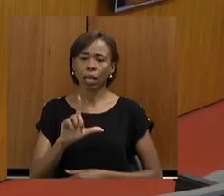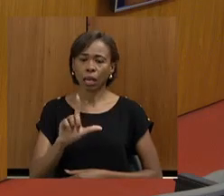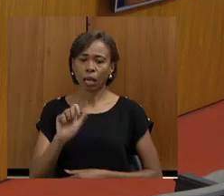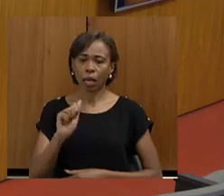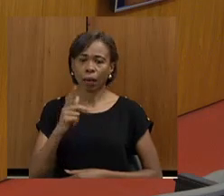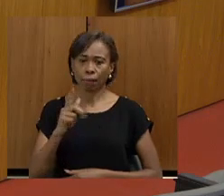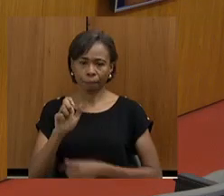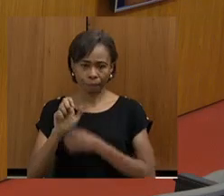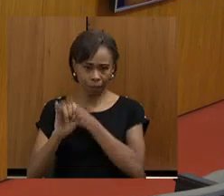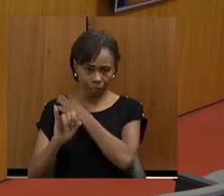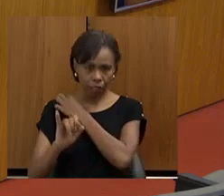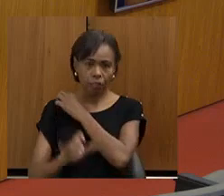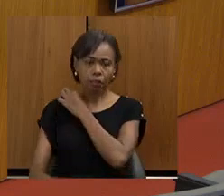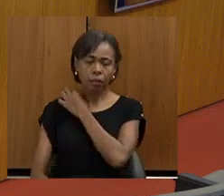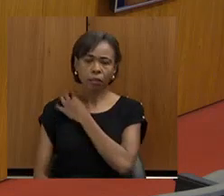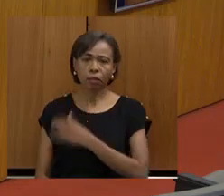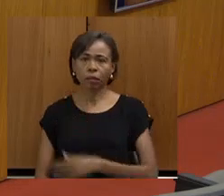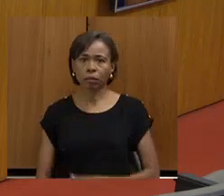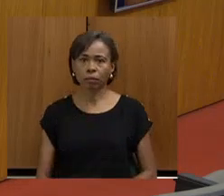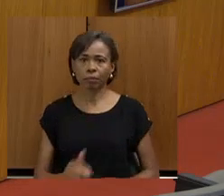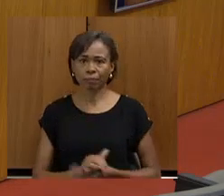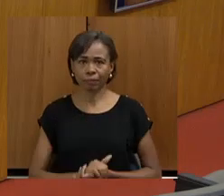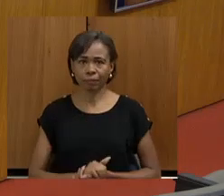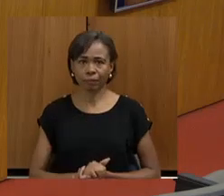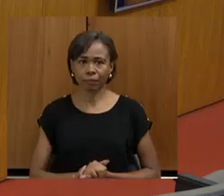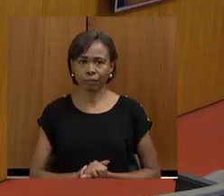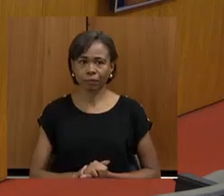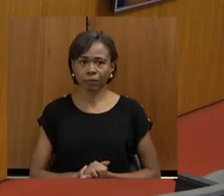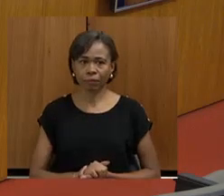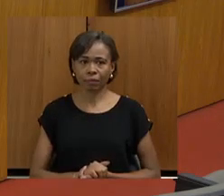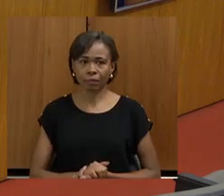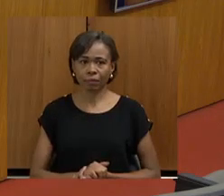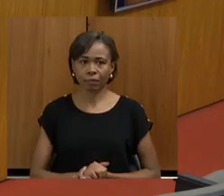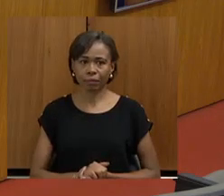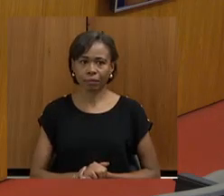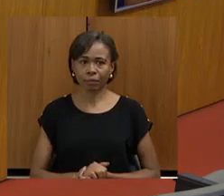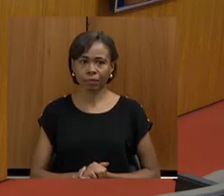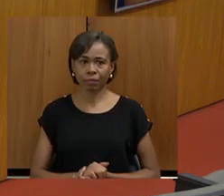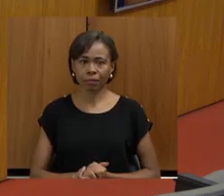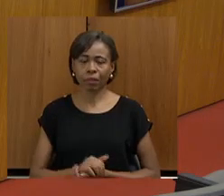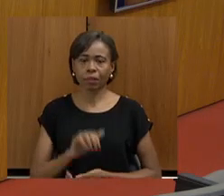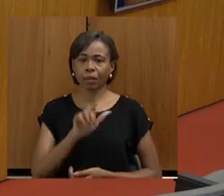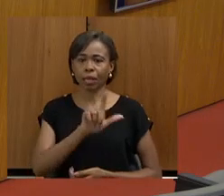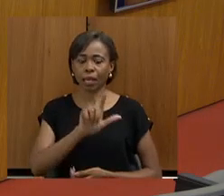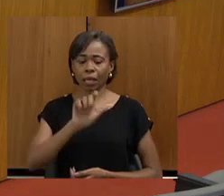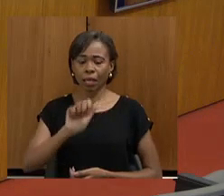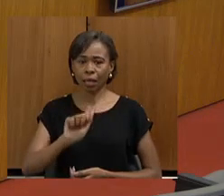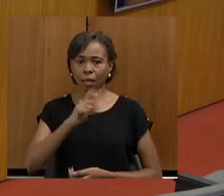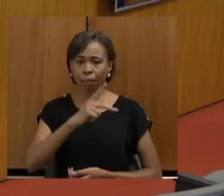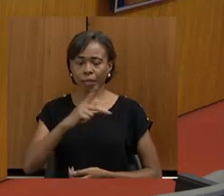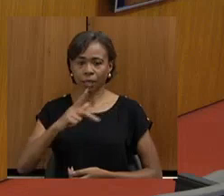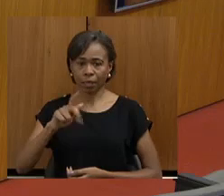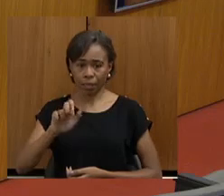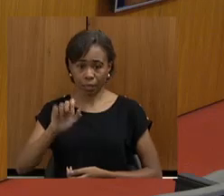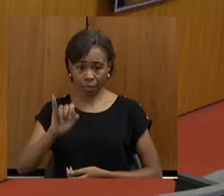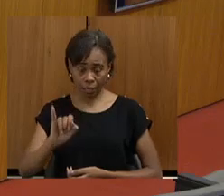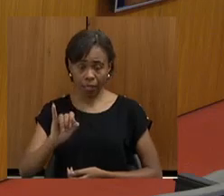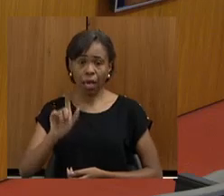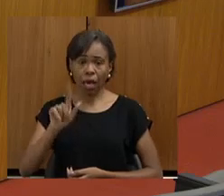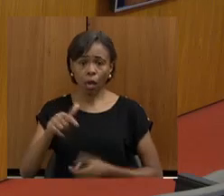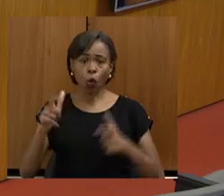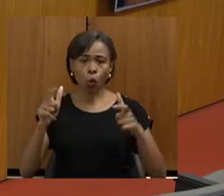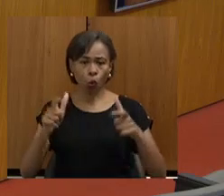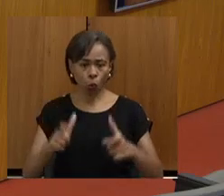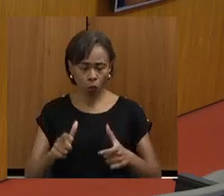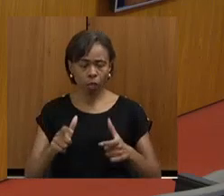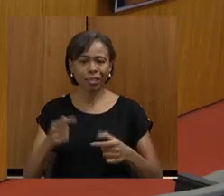Isso. Lapei mesmo, não é? Está ligada que está. Lapei. Laboratório de Políticas e Práticas em Educação Especial e Inclusão.